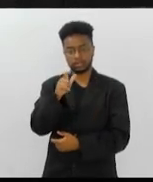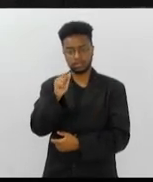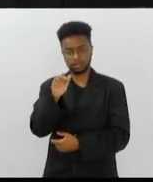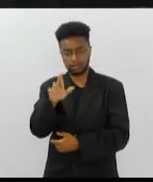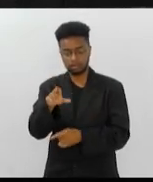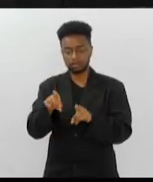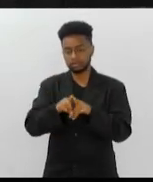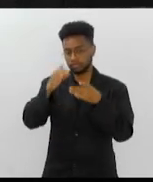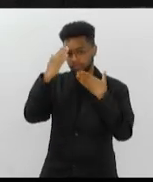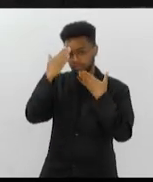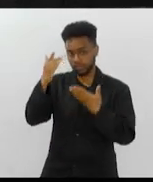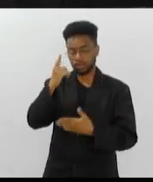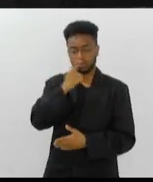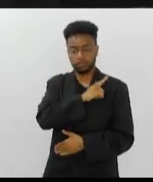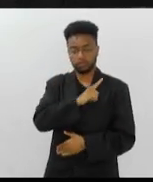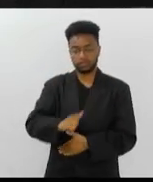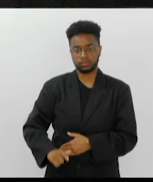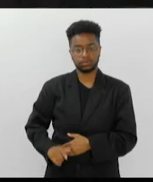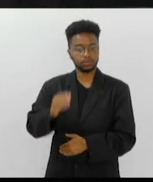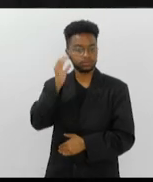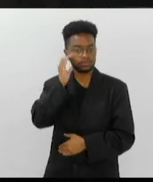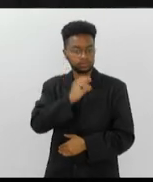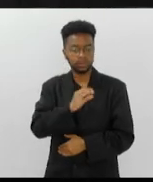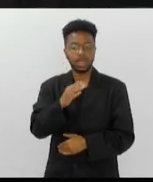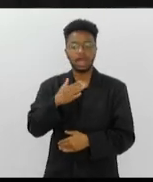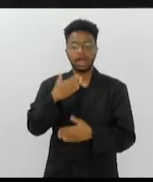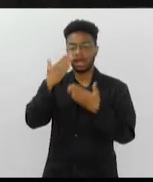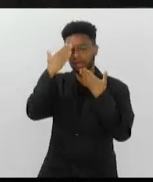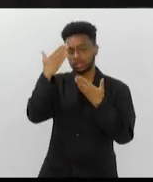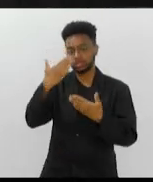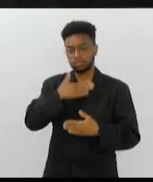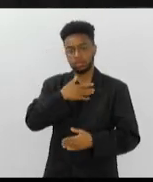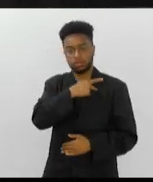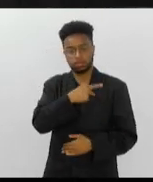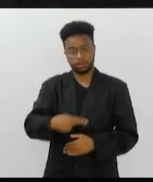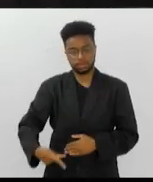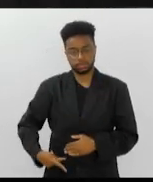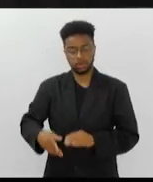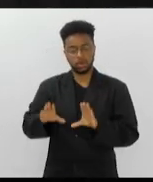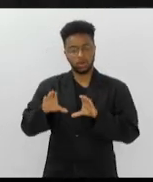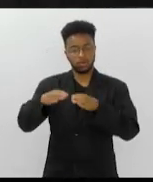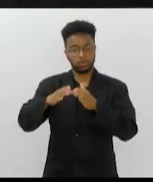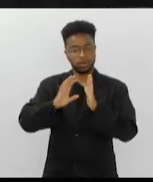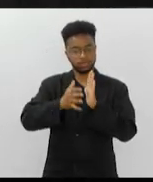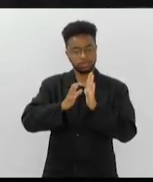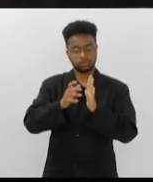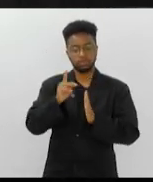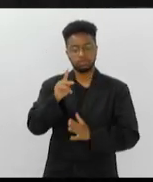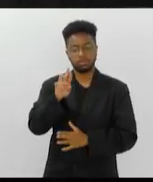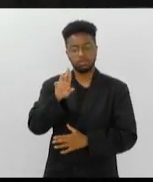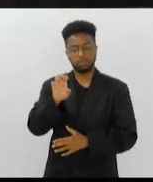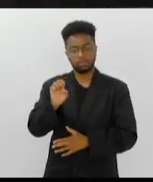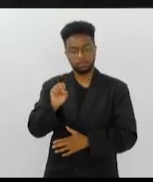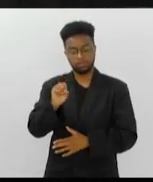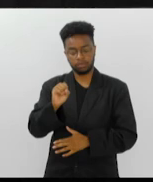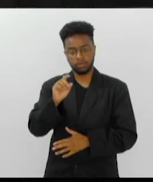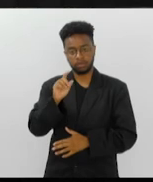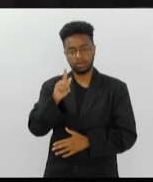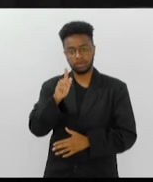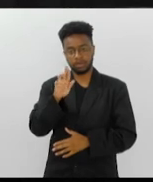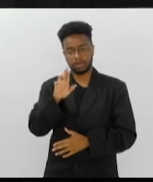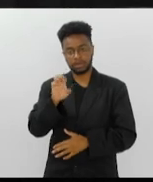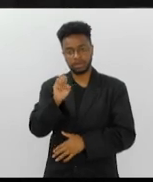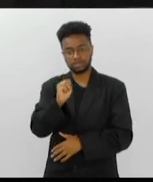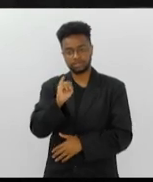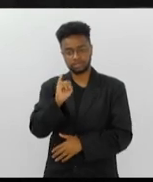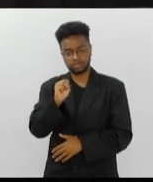agradecendo o governador Cláudio Castro, agradecendo o meu presidente do Progressista, doutor Luizinho, agradecendo a todos